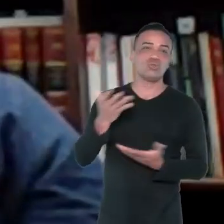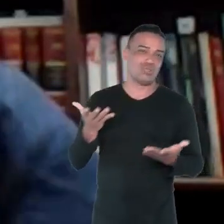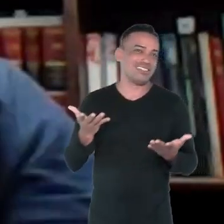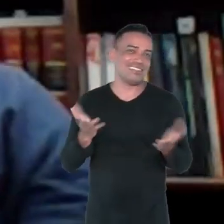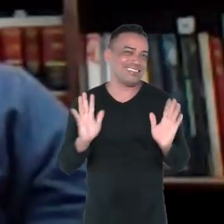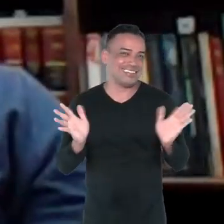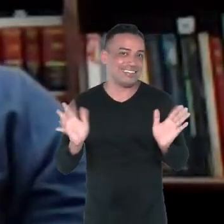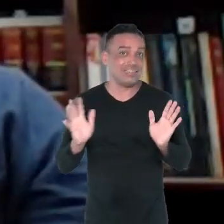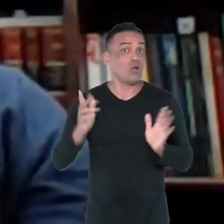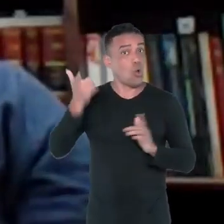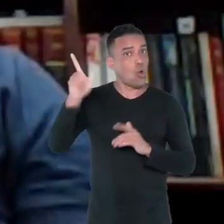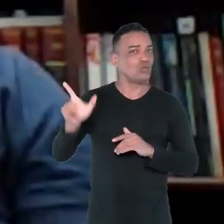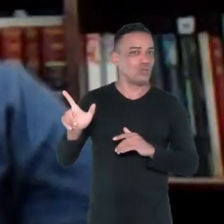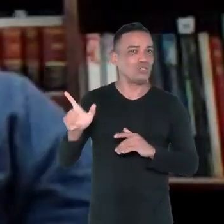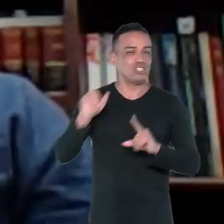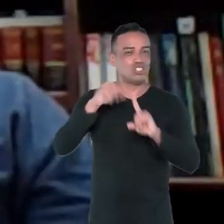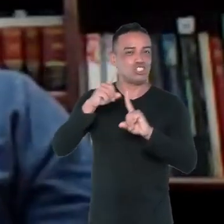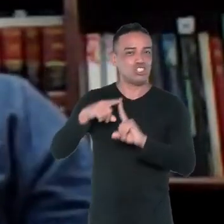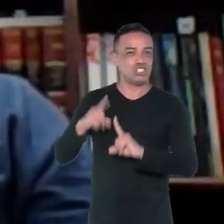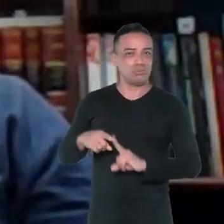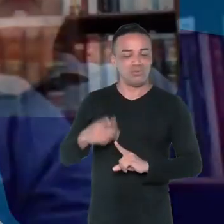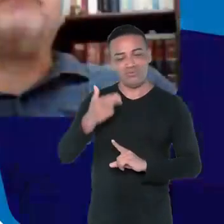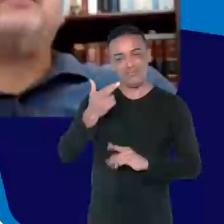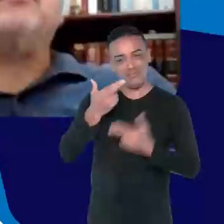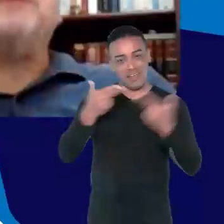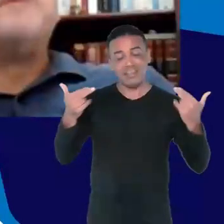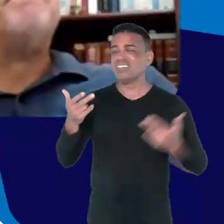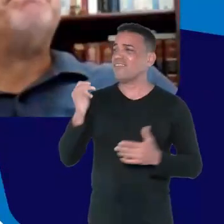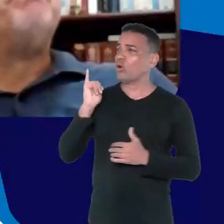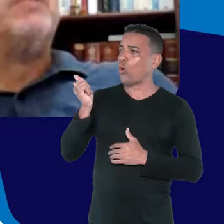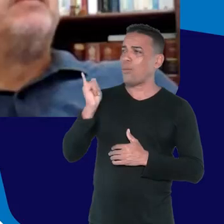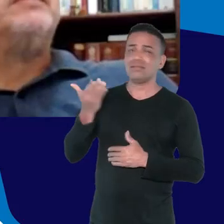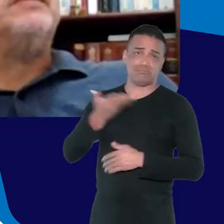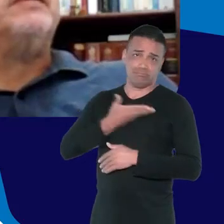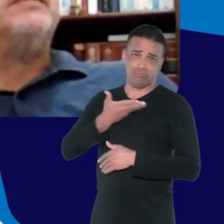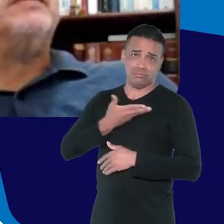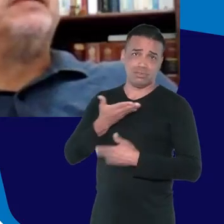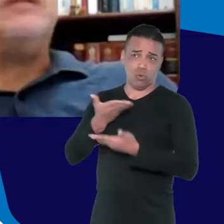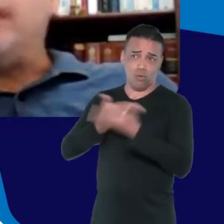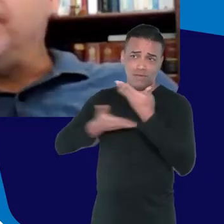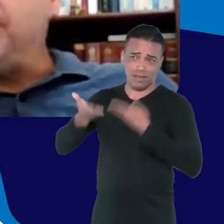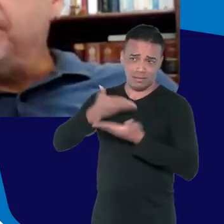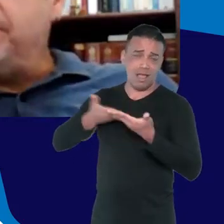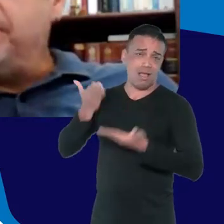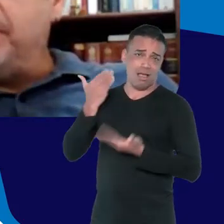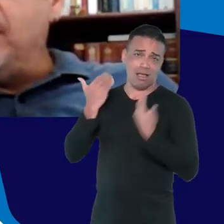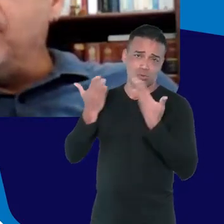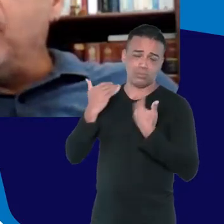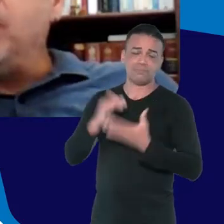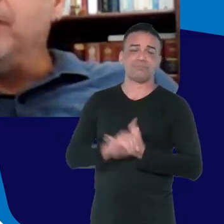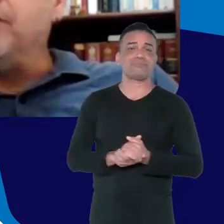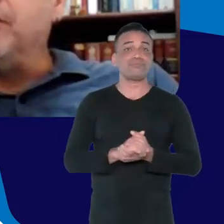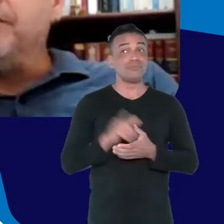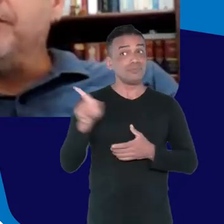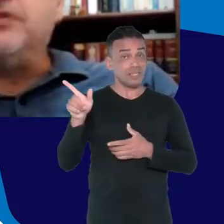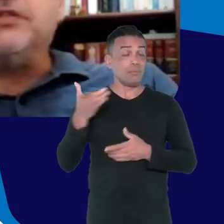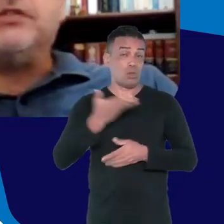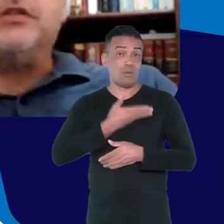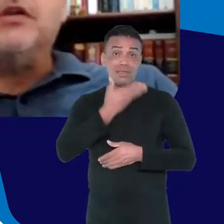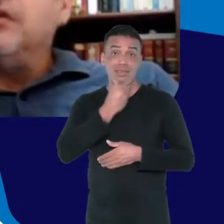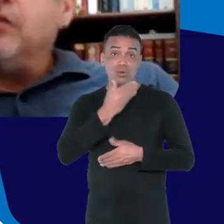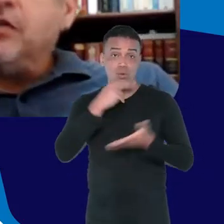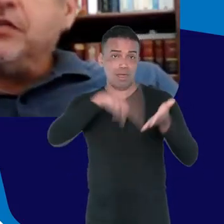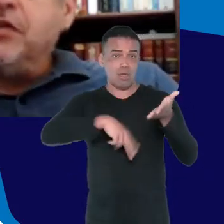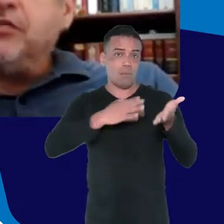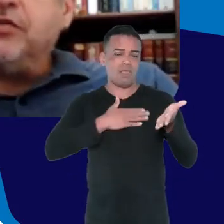Braga. Eu estava até comentando outro dia com um amigo meu que ele leu meu livro e